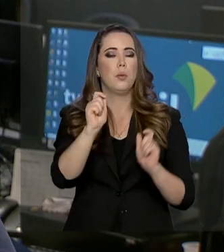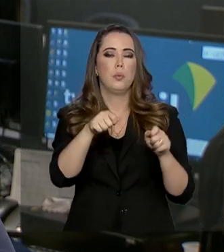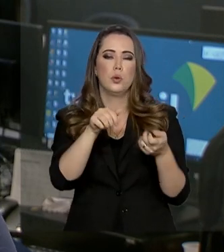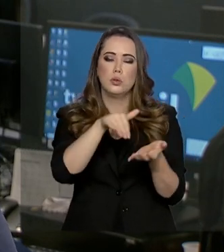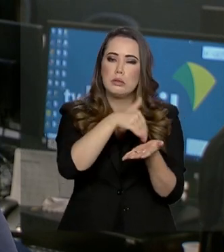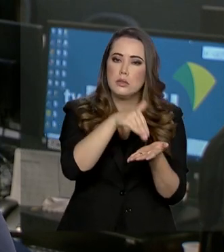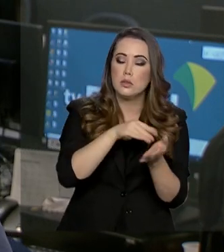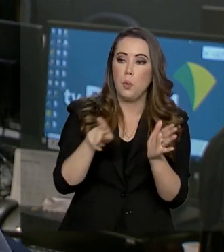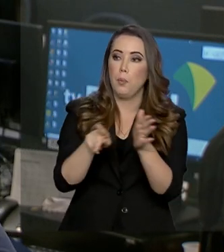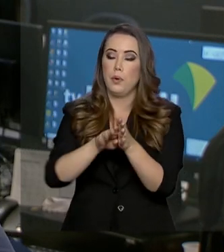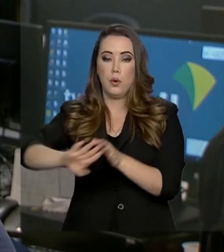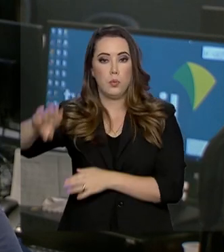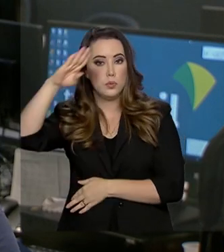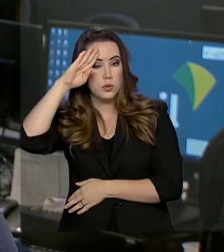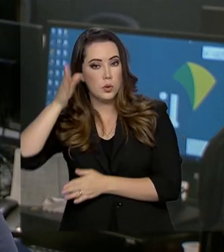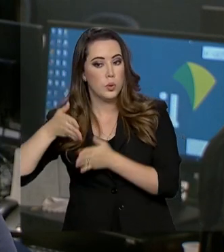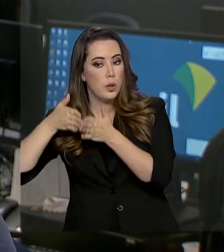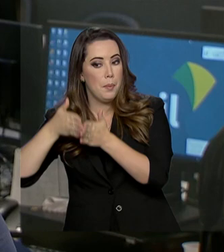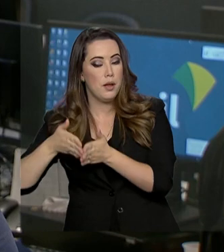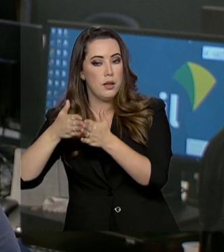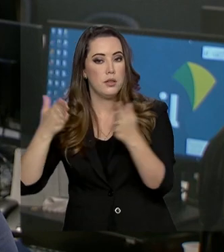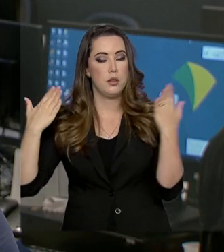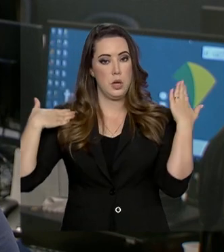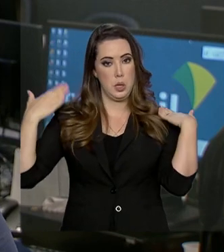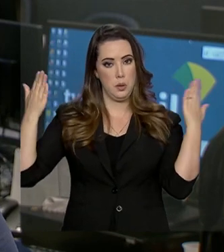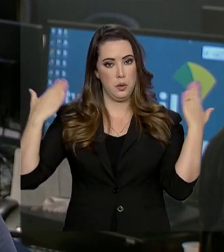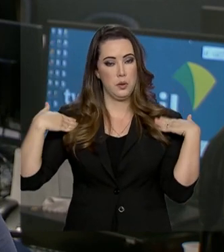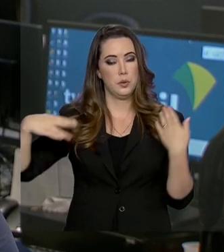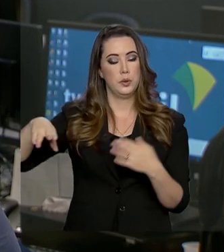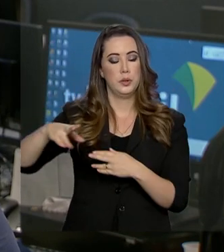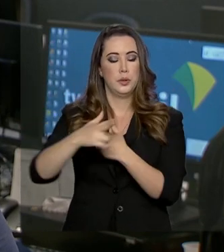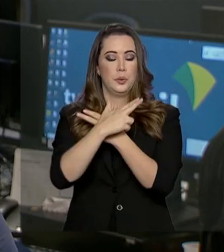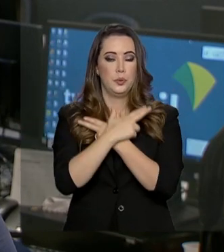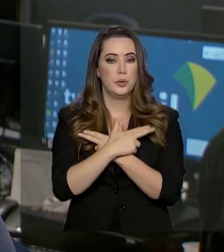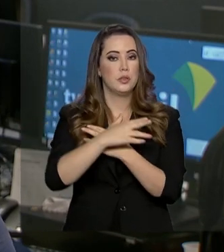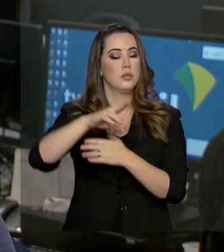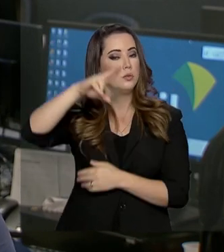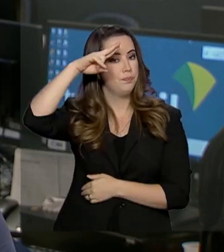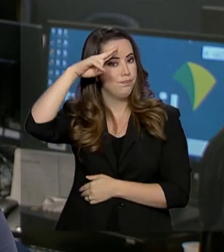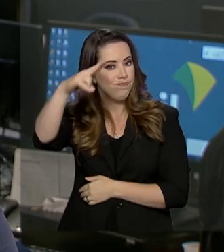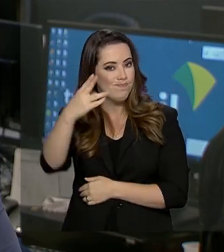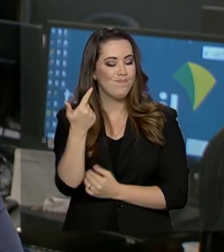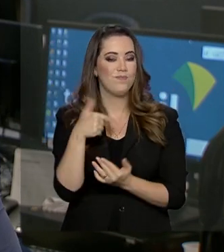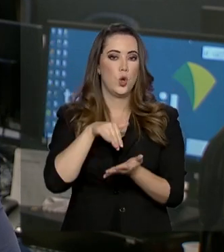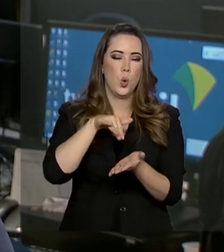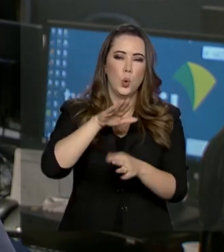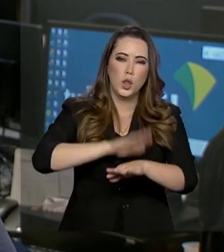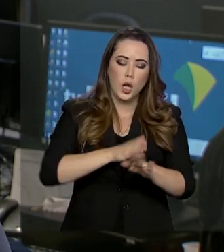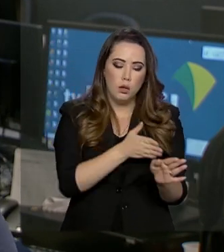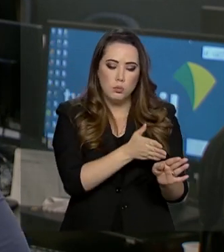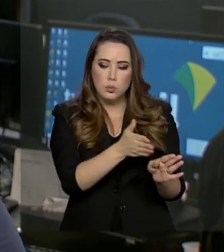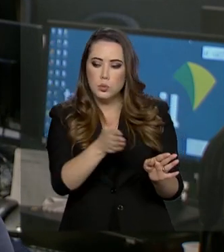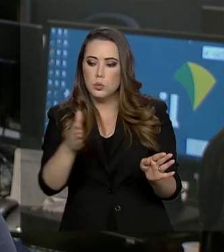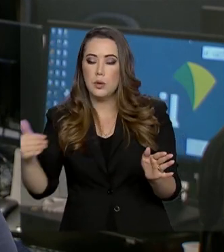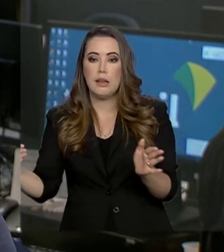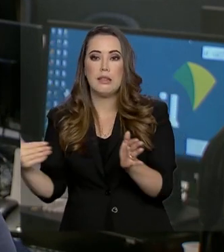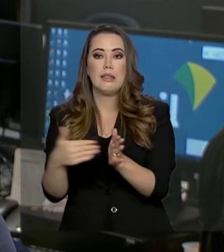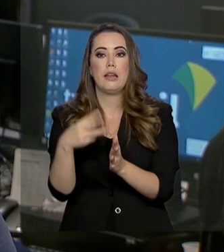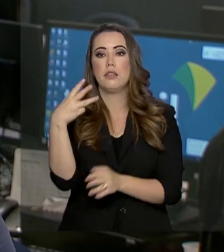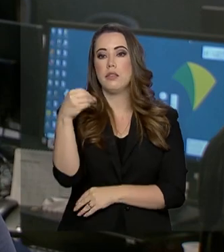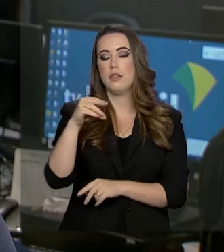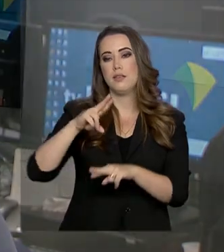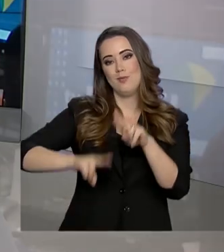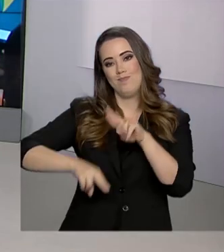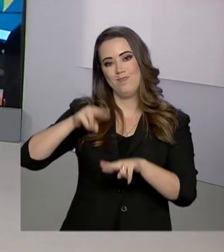organizações militares da Marinha, do Exército ou da Aeronáutica. O prazo para se alistar é até o dia 30 de junho,